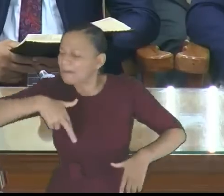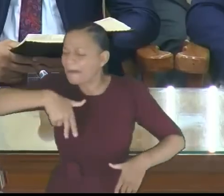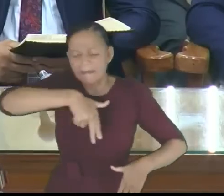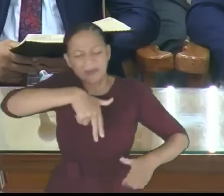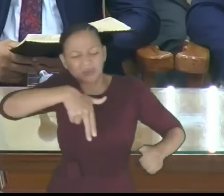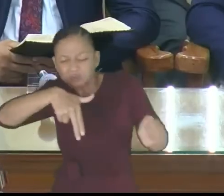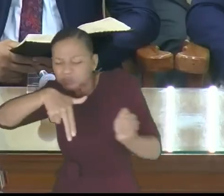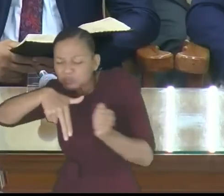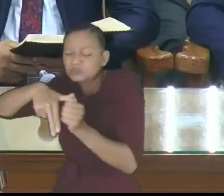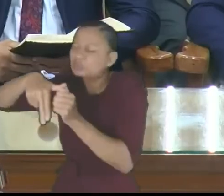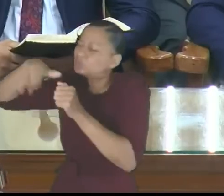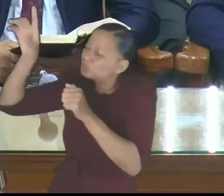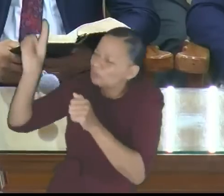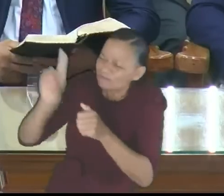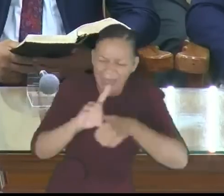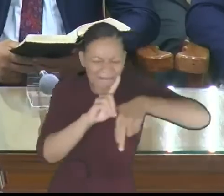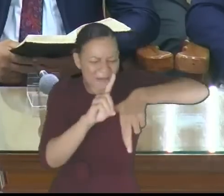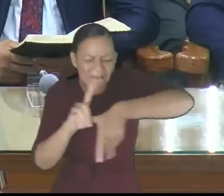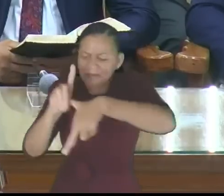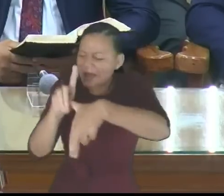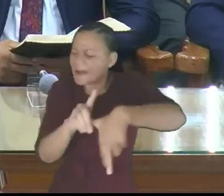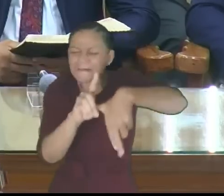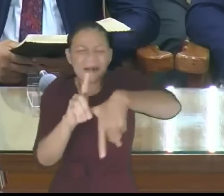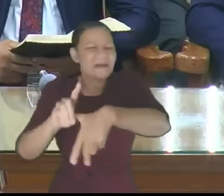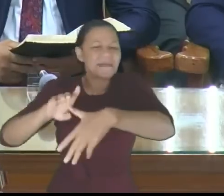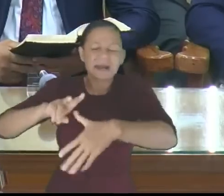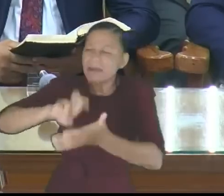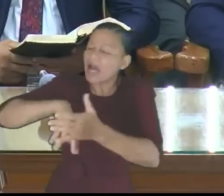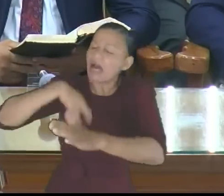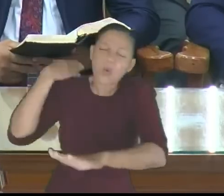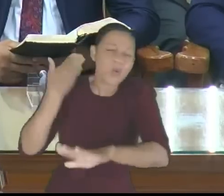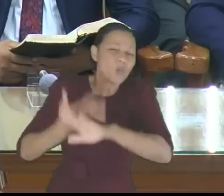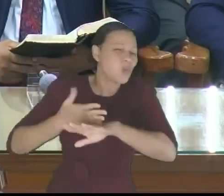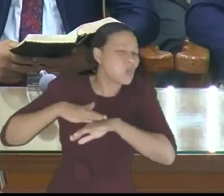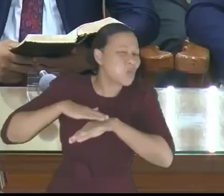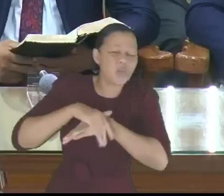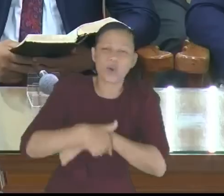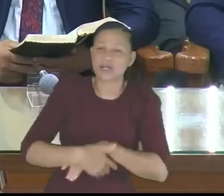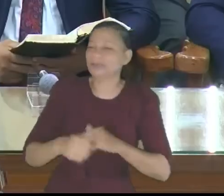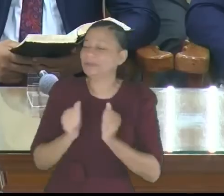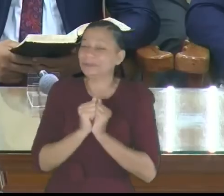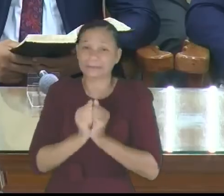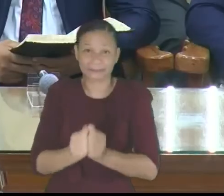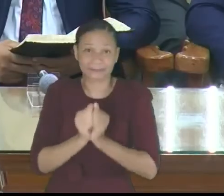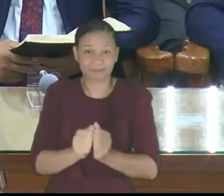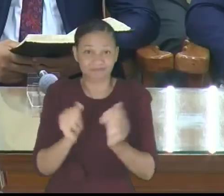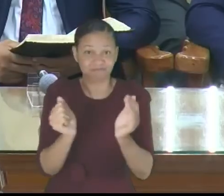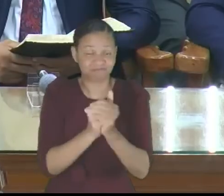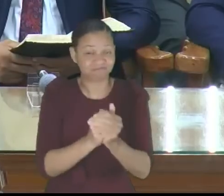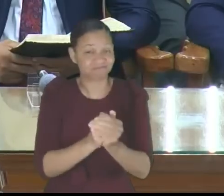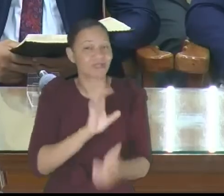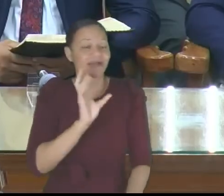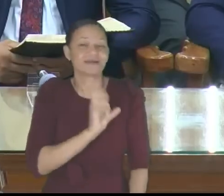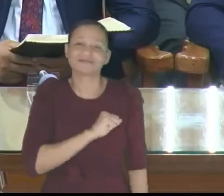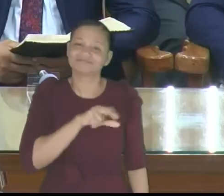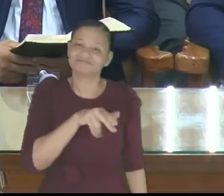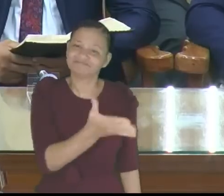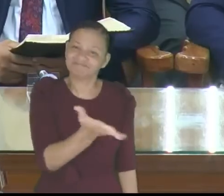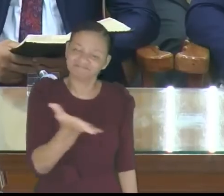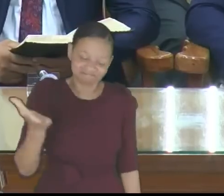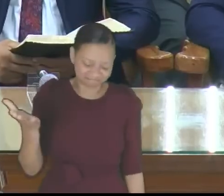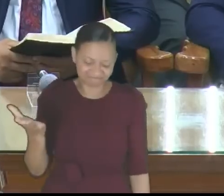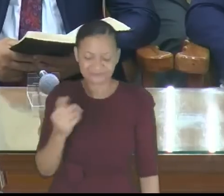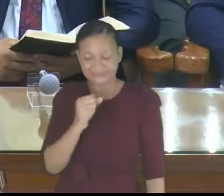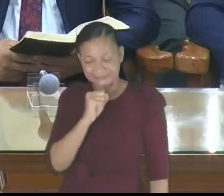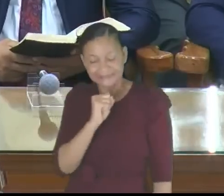de dia e de noite, aprazivelmente encostados. Amém? Então, meus amados irmãos, nós